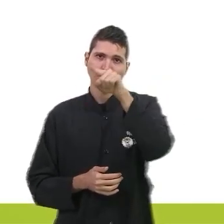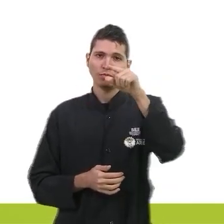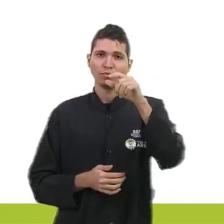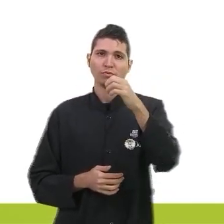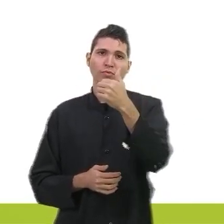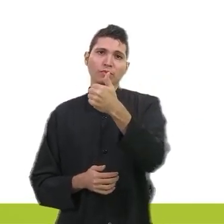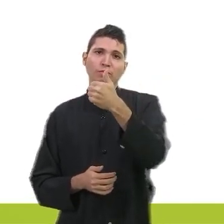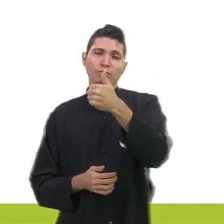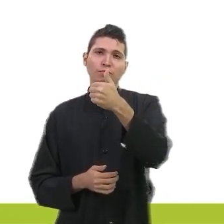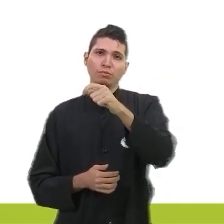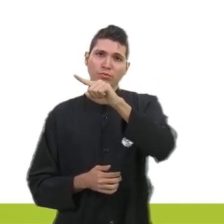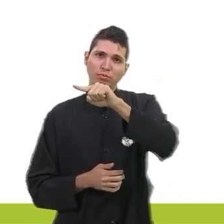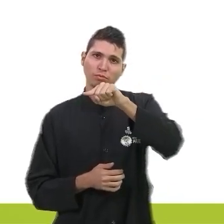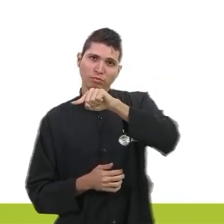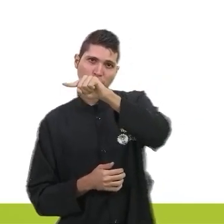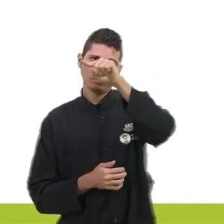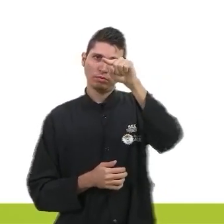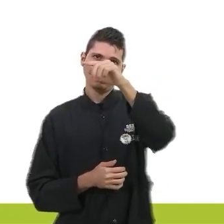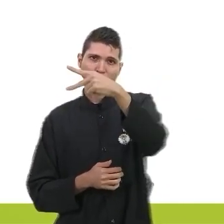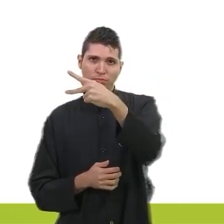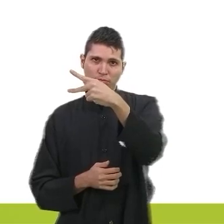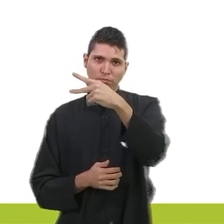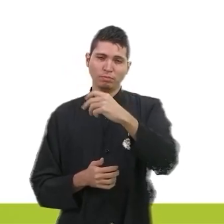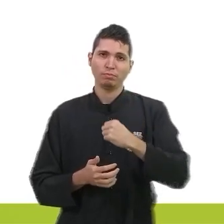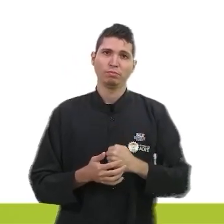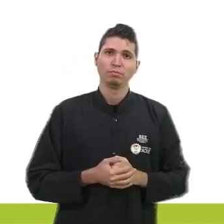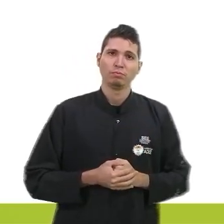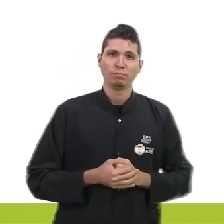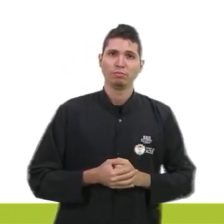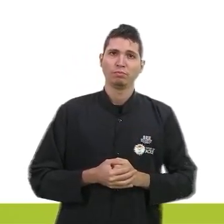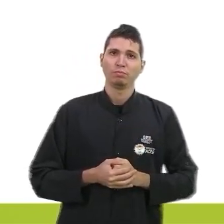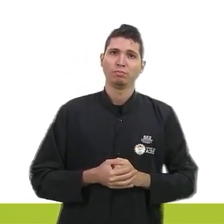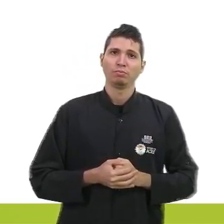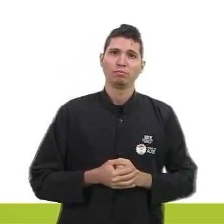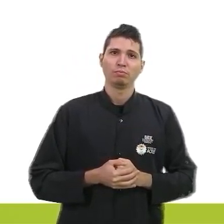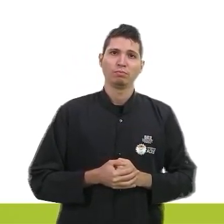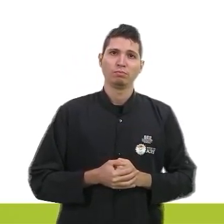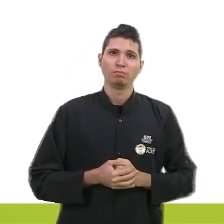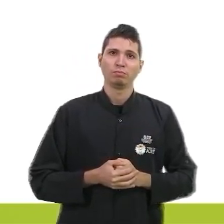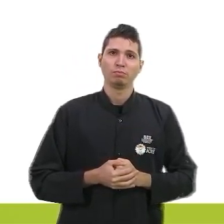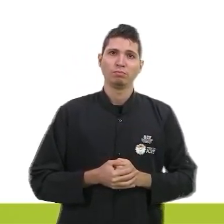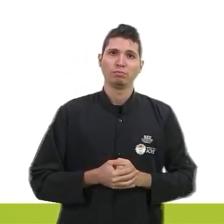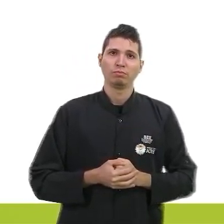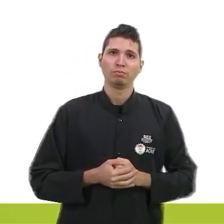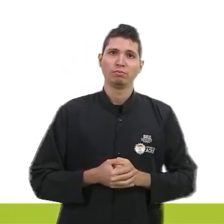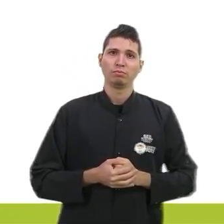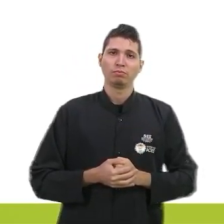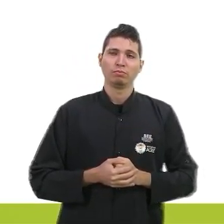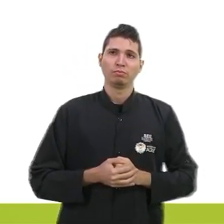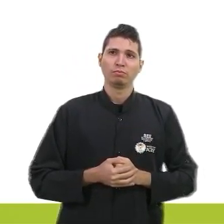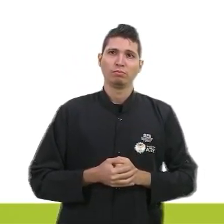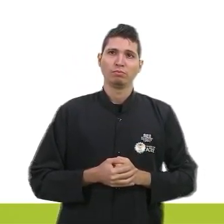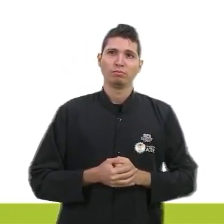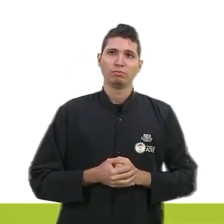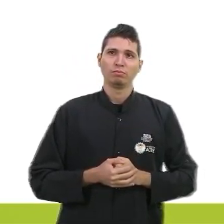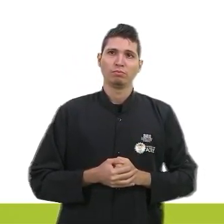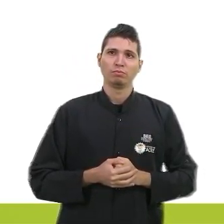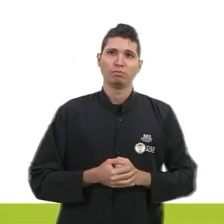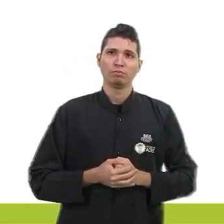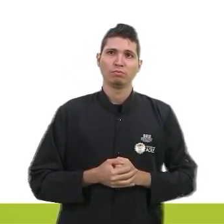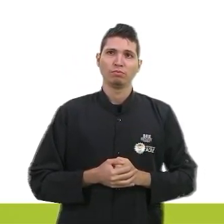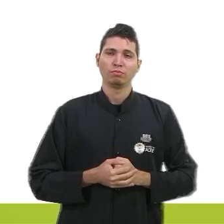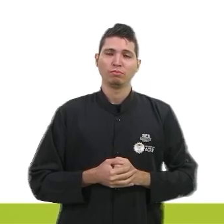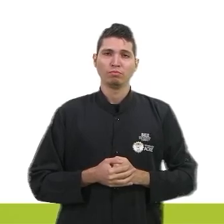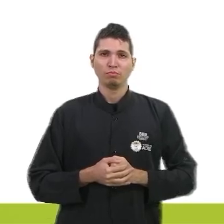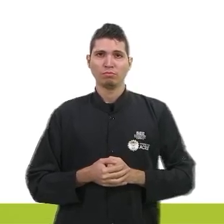o arco P, tá? Esse arco P, eu vou projetar ele nos eixos x e y e